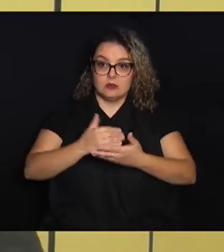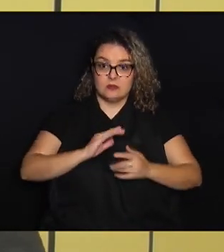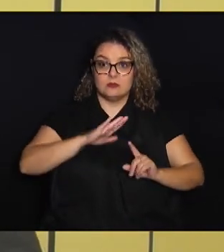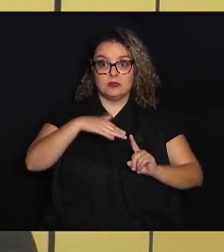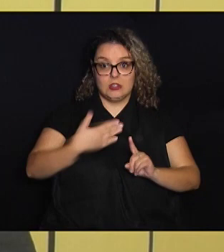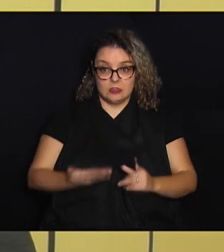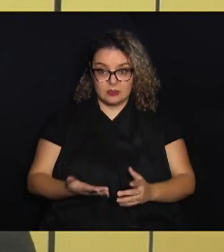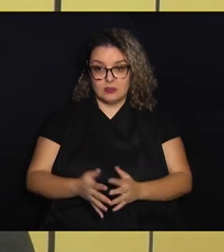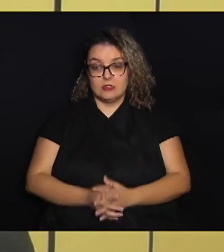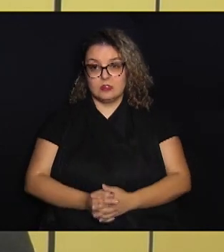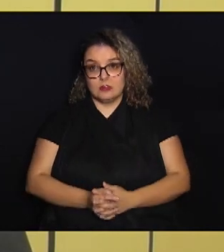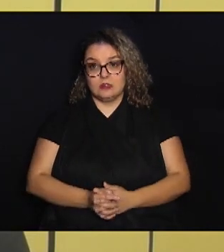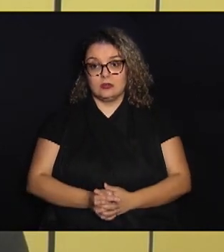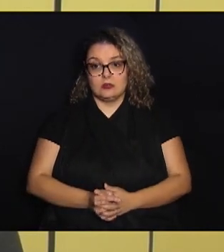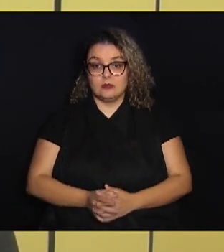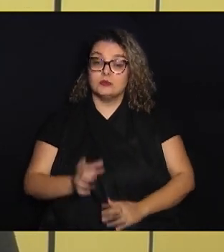né?